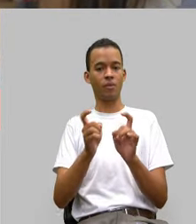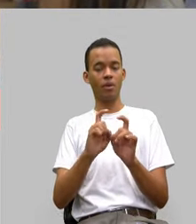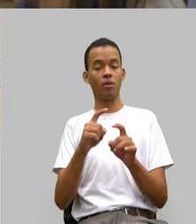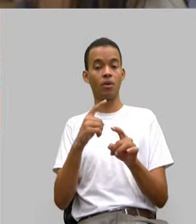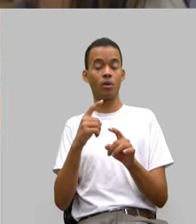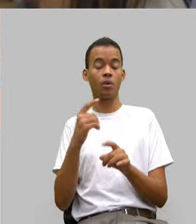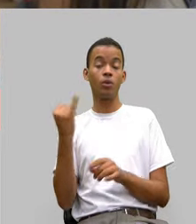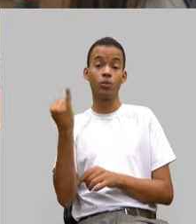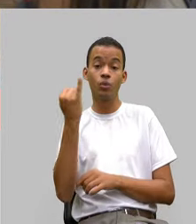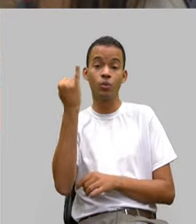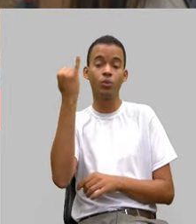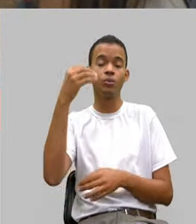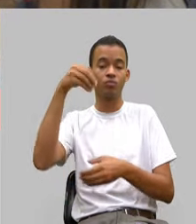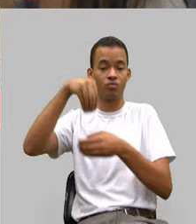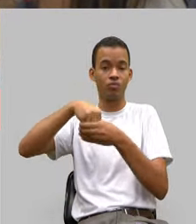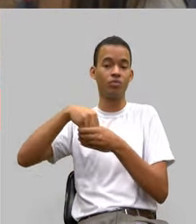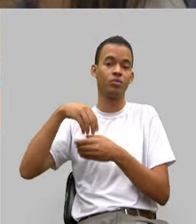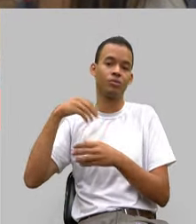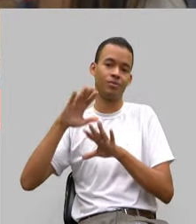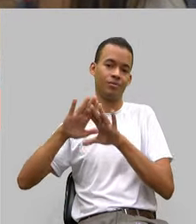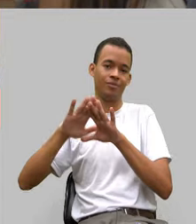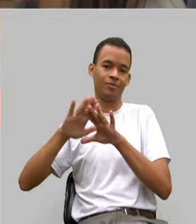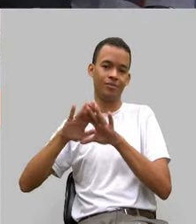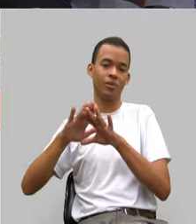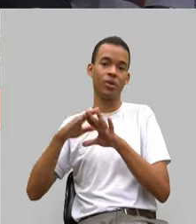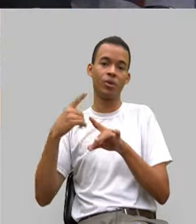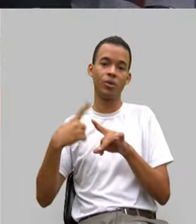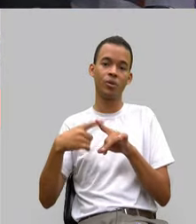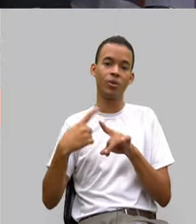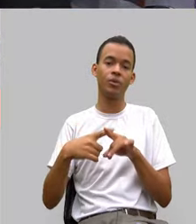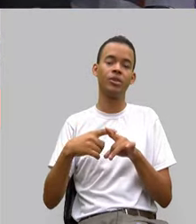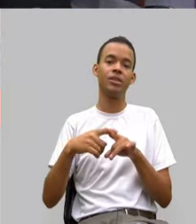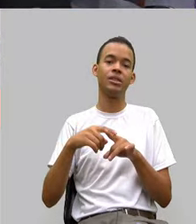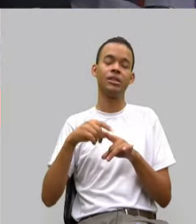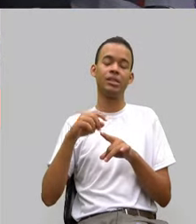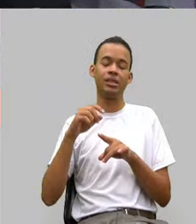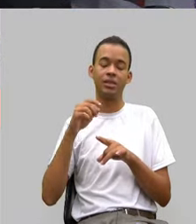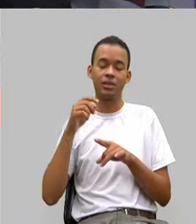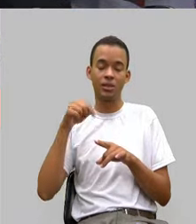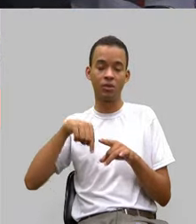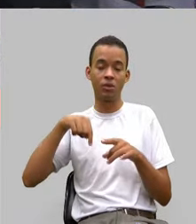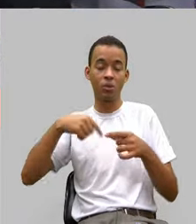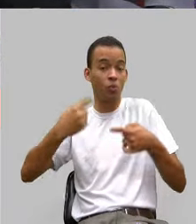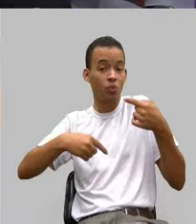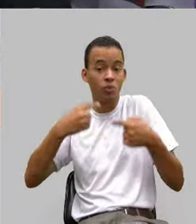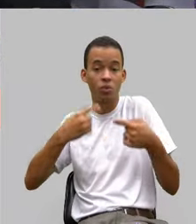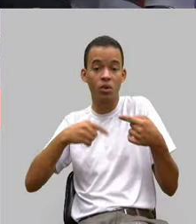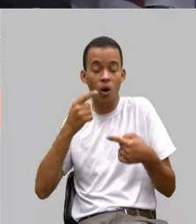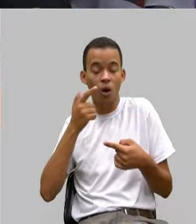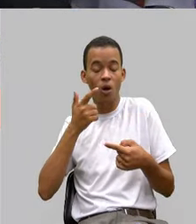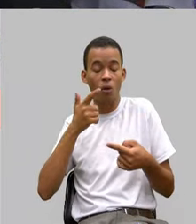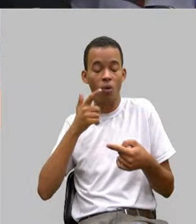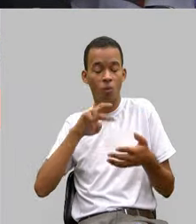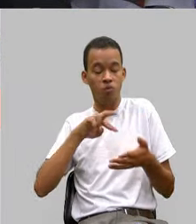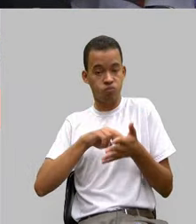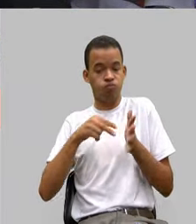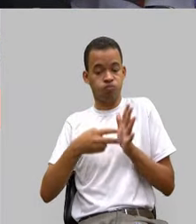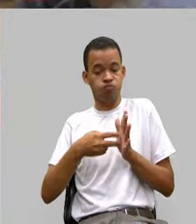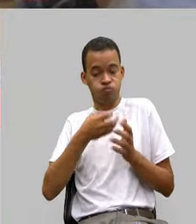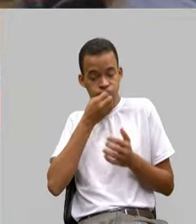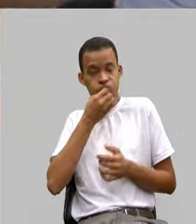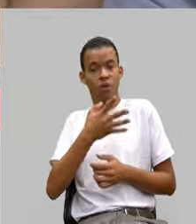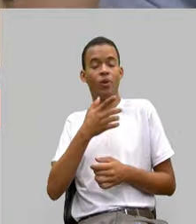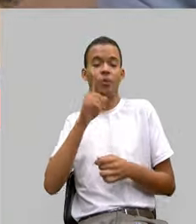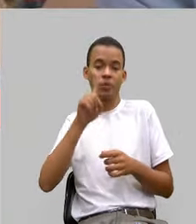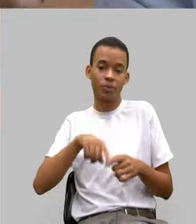Parlamento a política só tem sentido se tiver serviço da coletividade mas a coletividade precisa fiscalizar